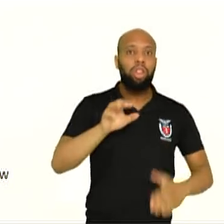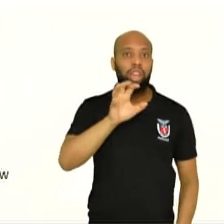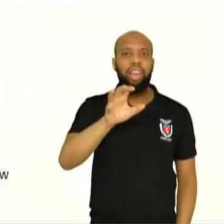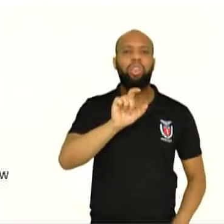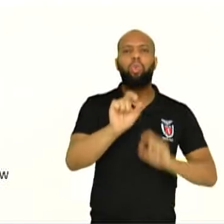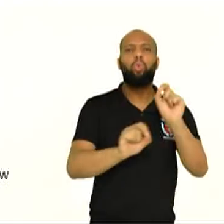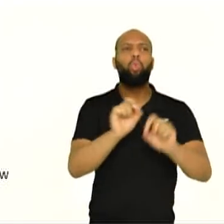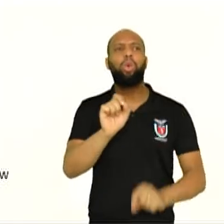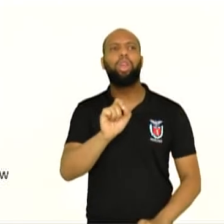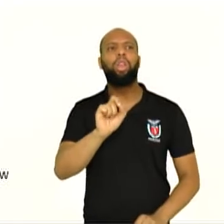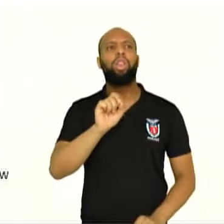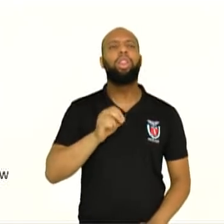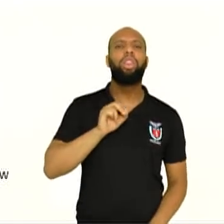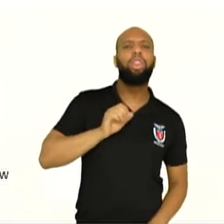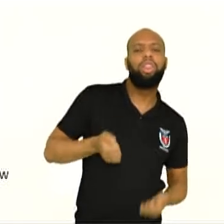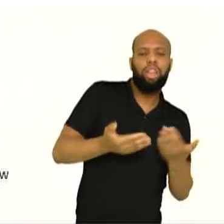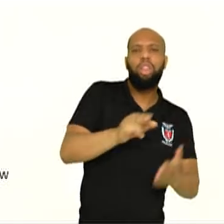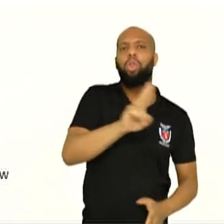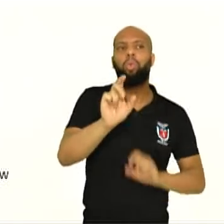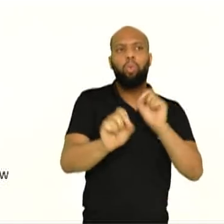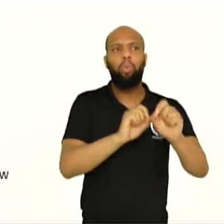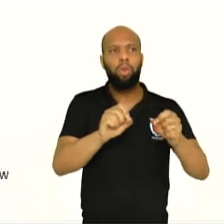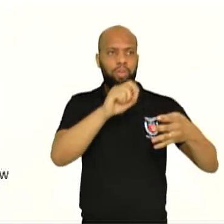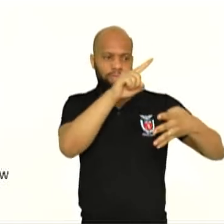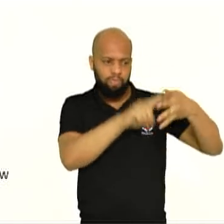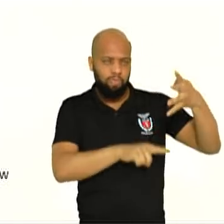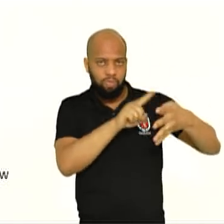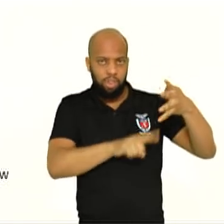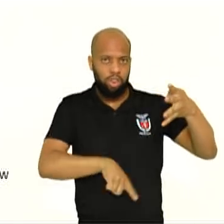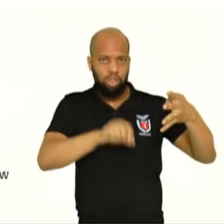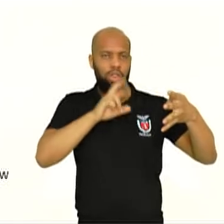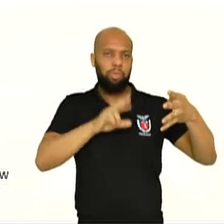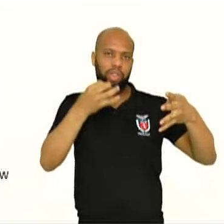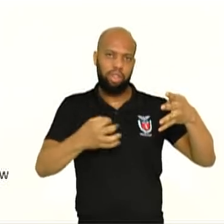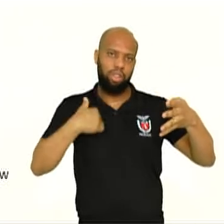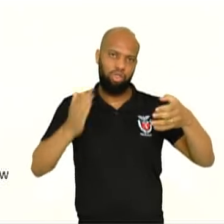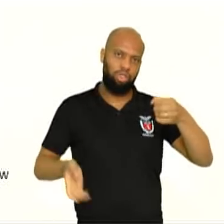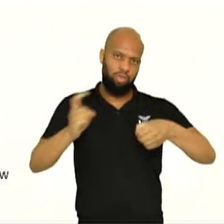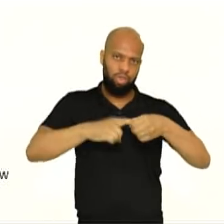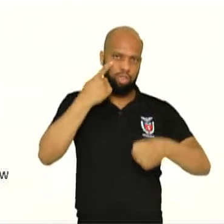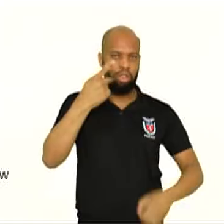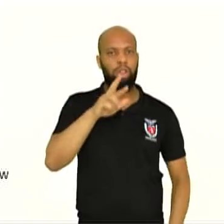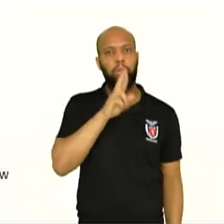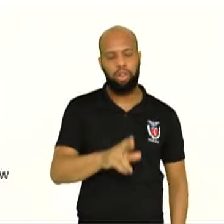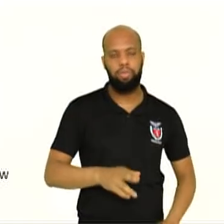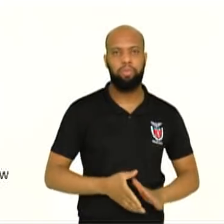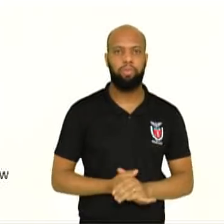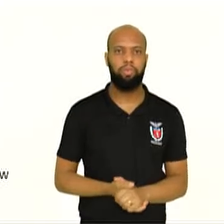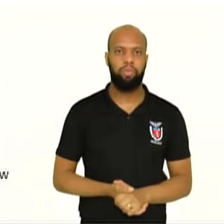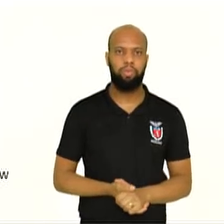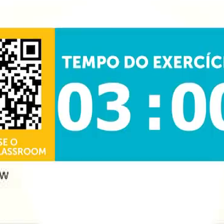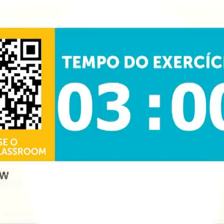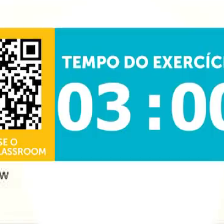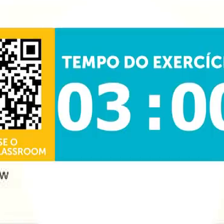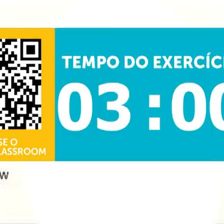tipo de reprodução, damos o nome do quê? Analisa as opções aqui, pensa um pouquinho e eu já volto.